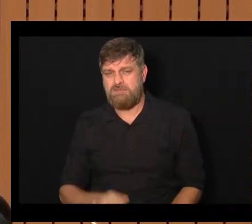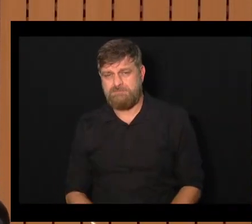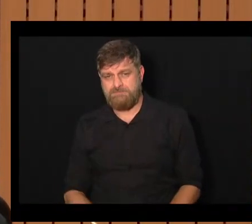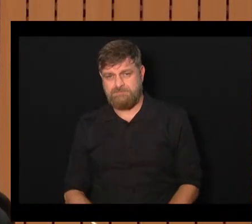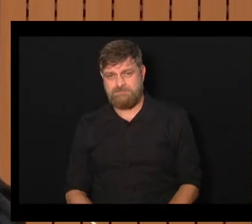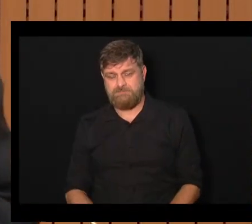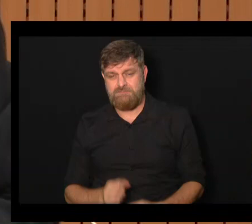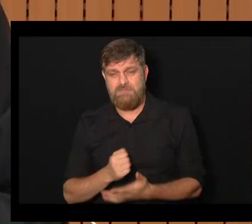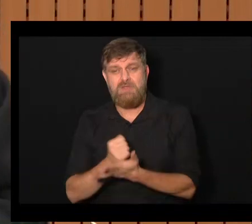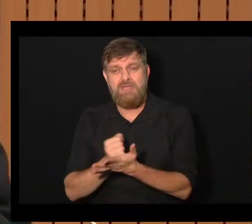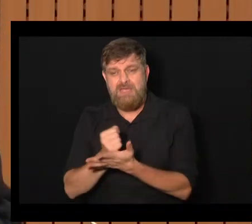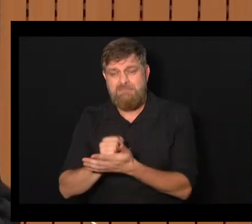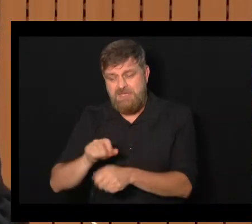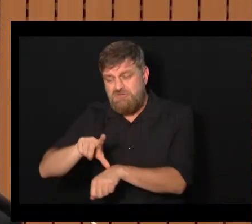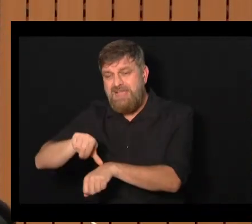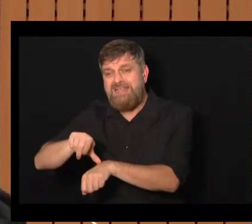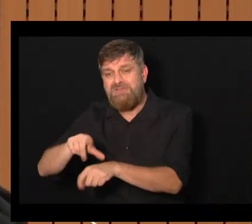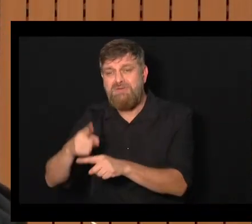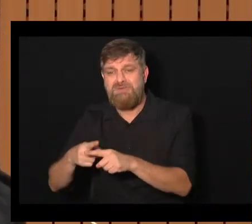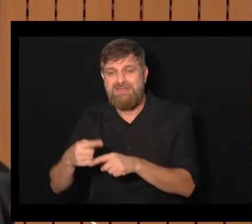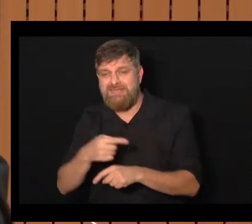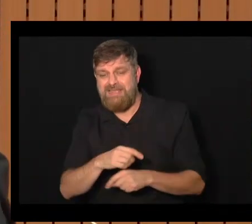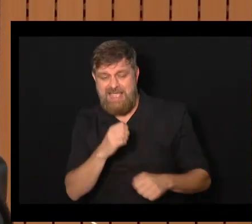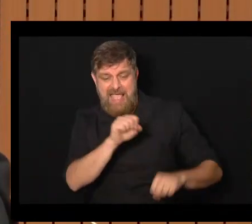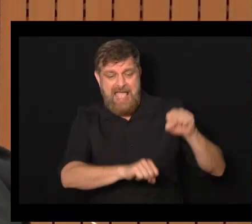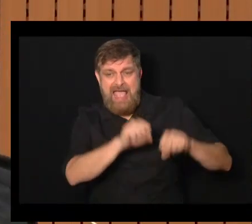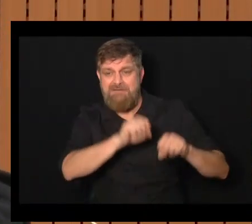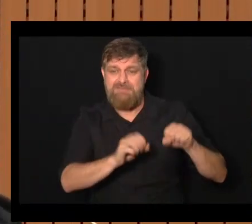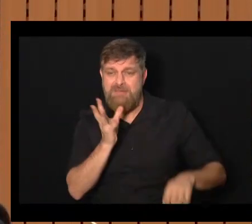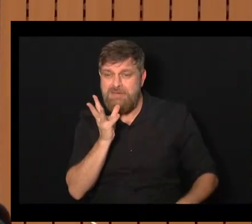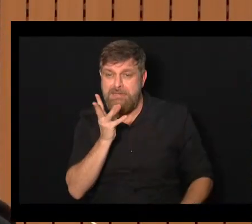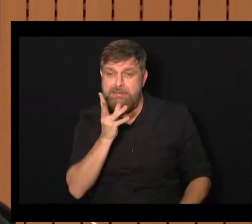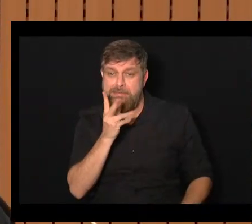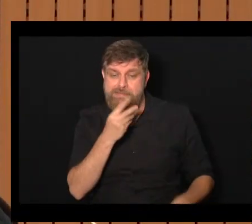produto foi por causa de um fornecedor e